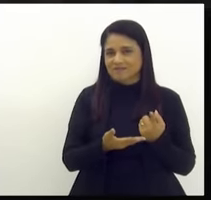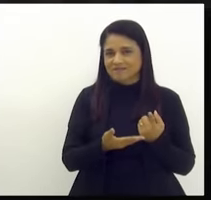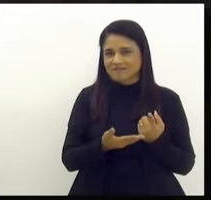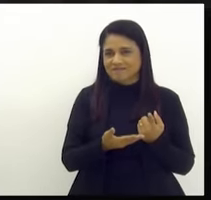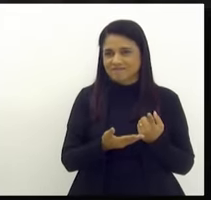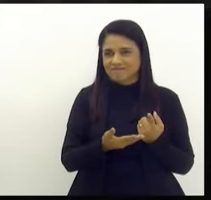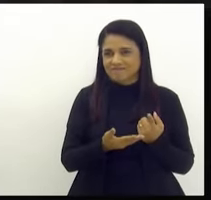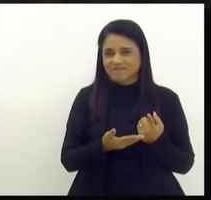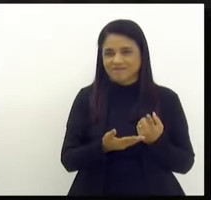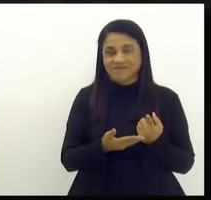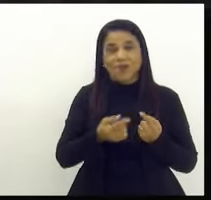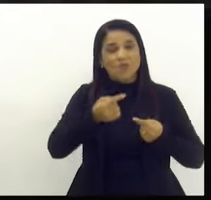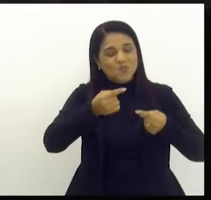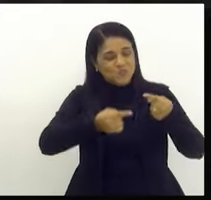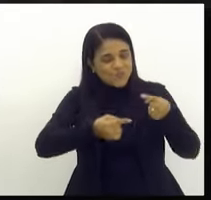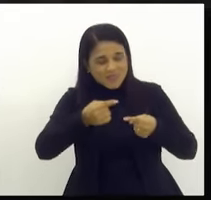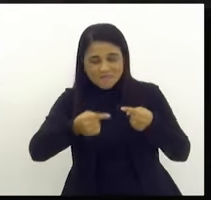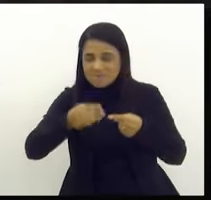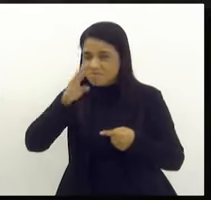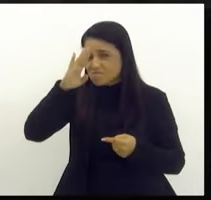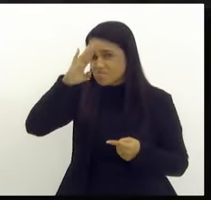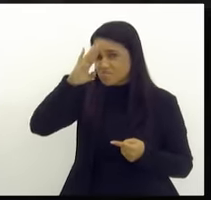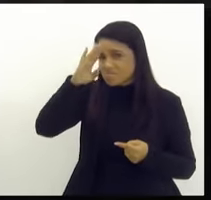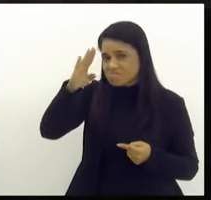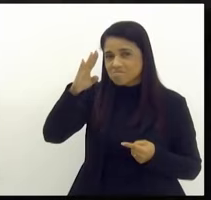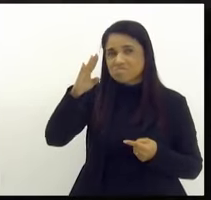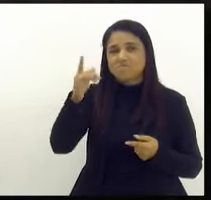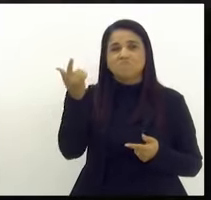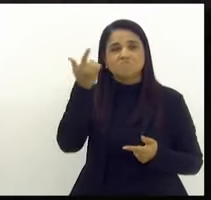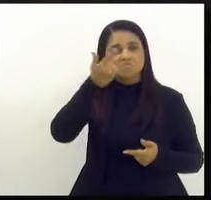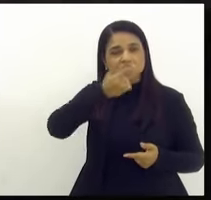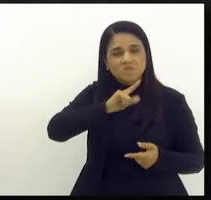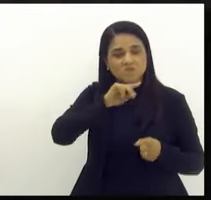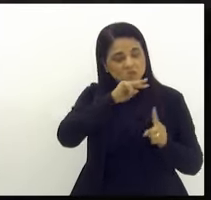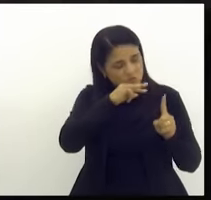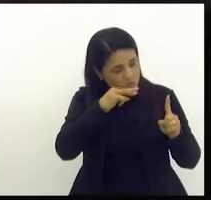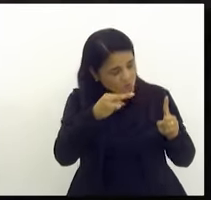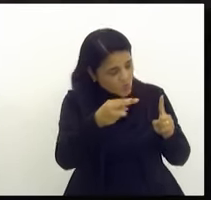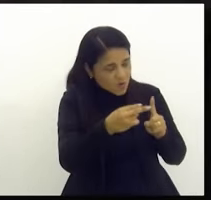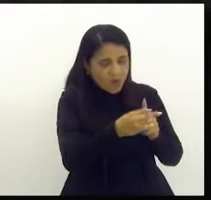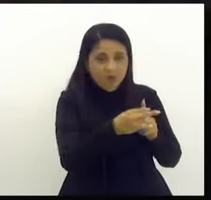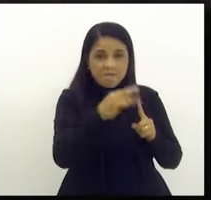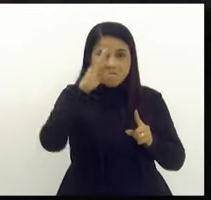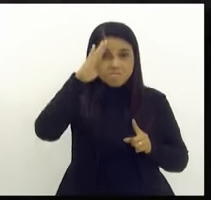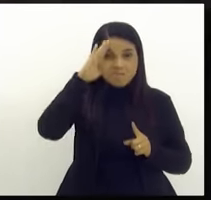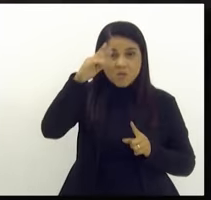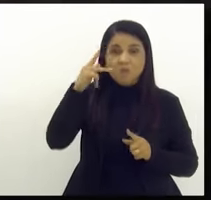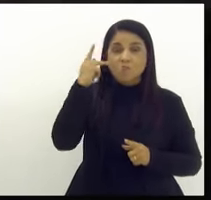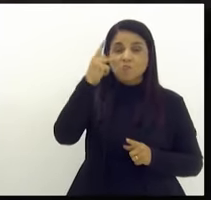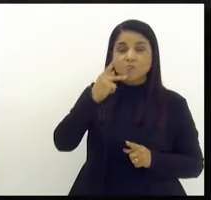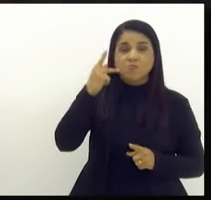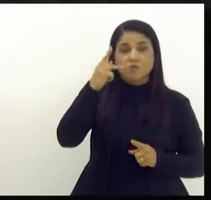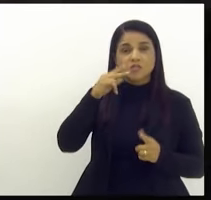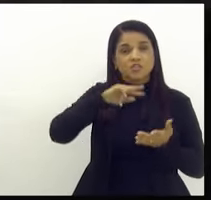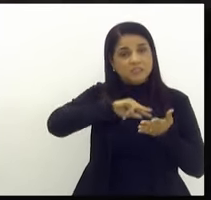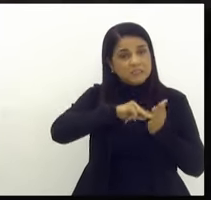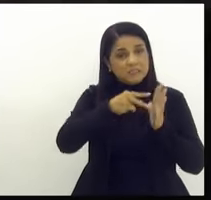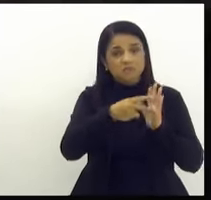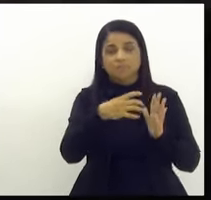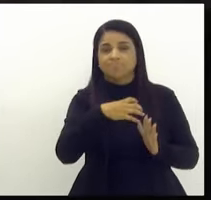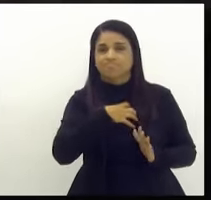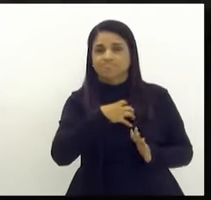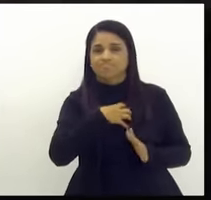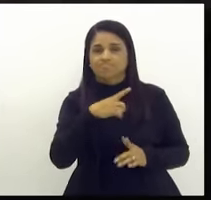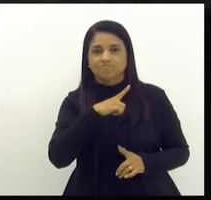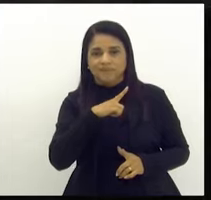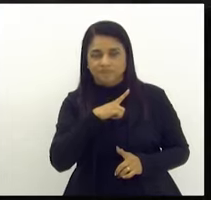seja esse é um debate fundamental para que a gente possa olhar com prioridade políticas que façam sentido não